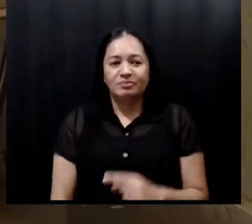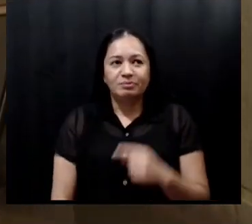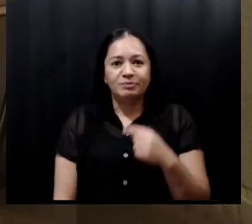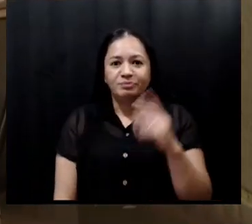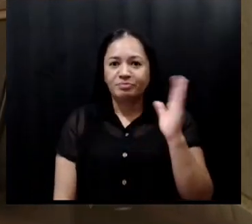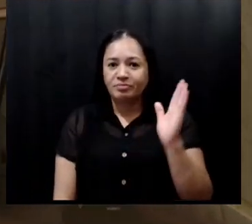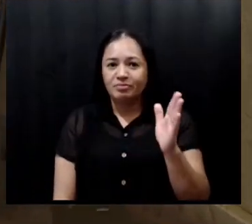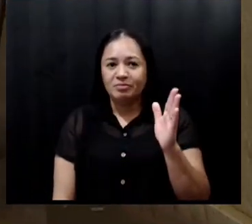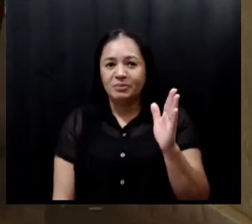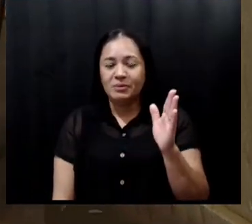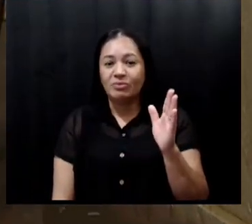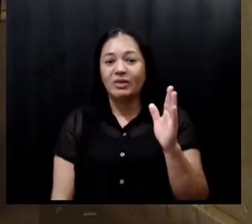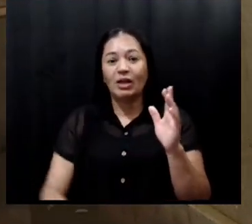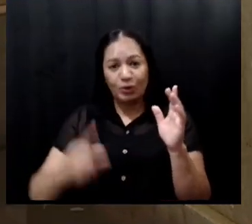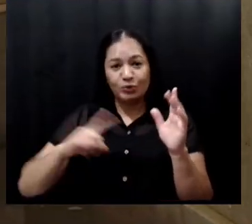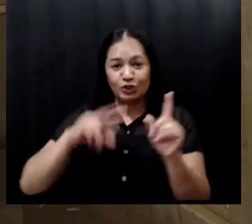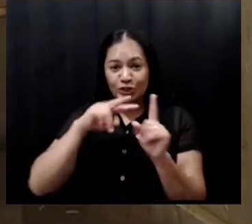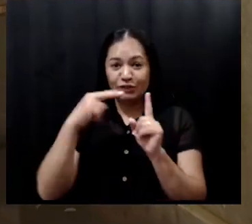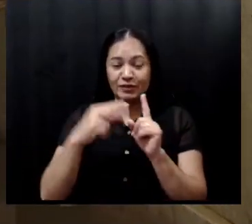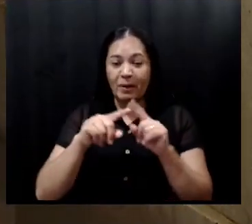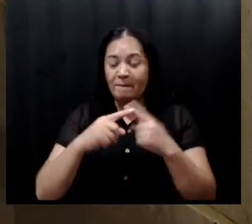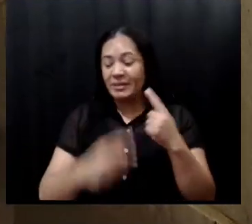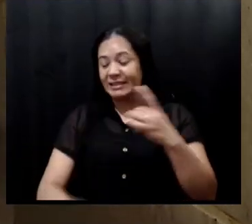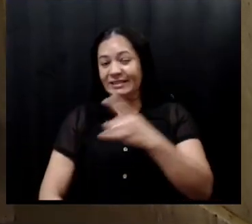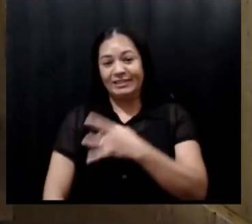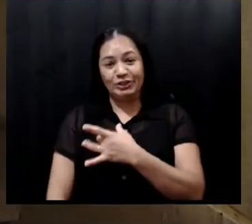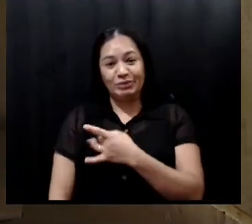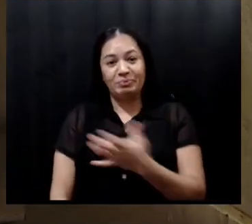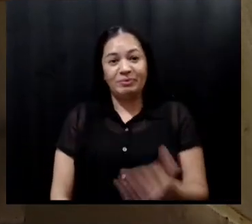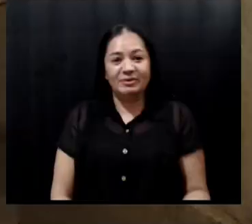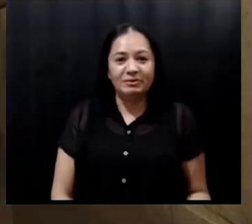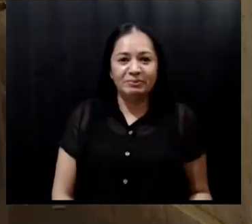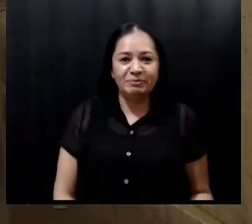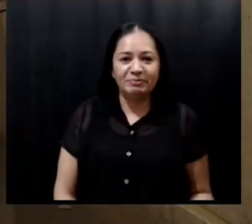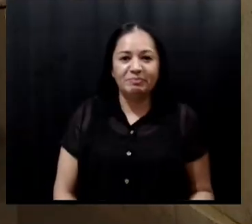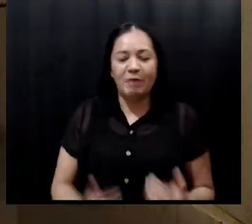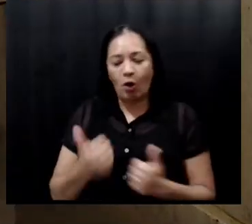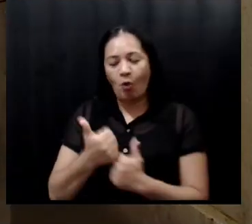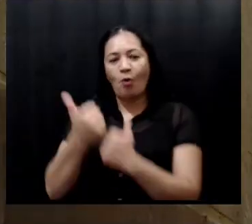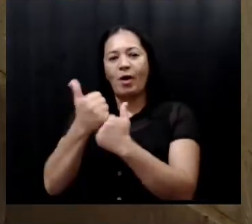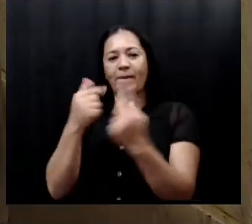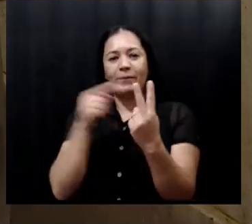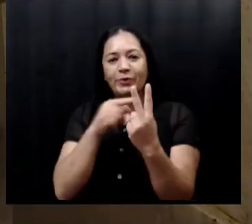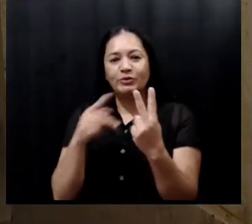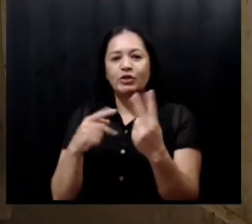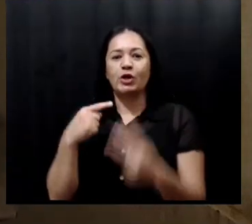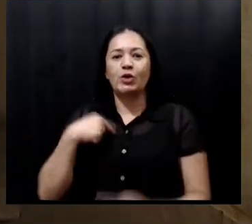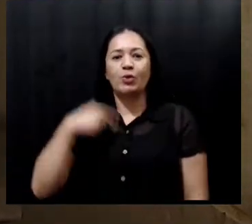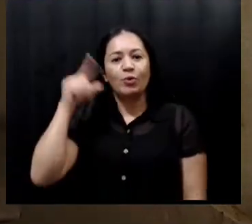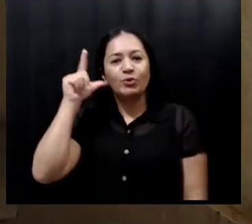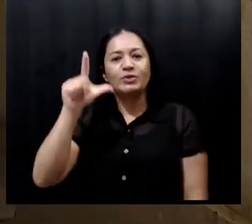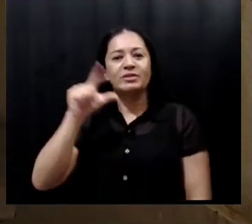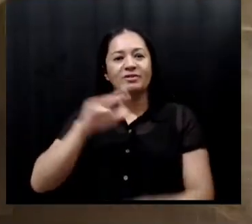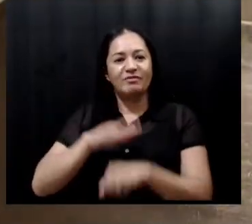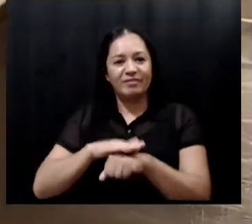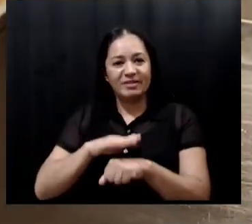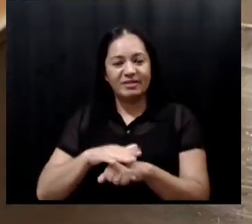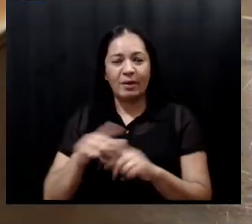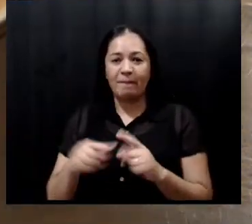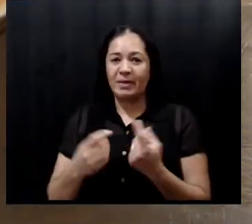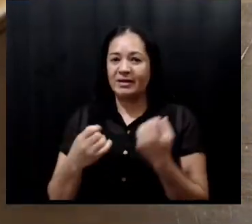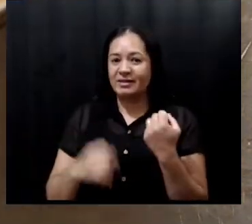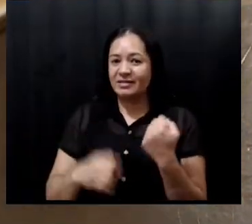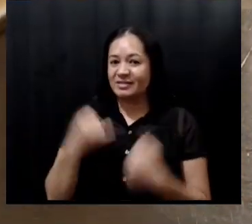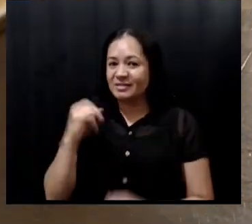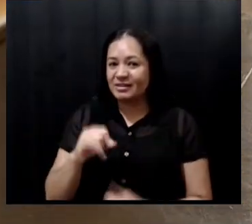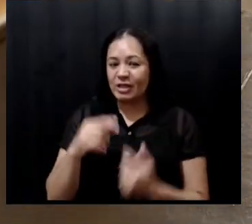medo. E com o apoio deles eu consegui fazer. Mas se não tivesse o apoio, talvez não teria